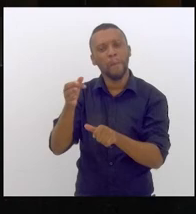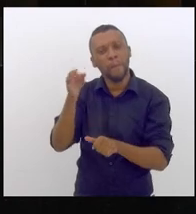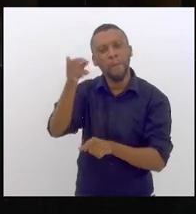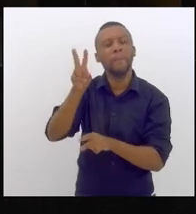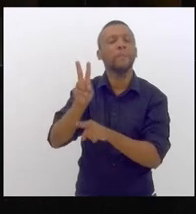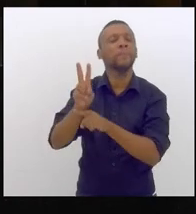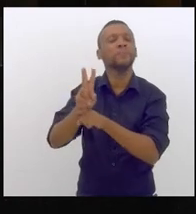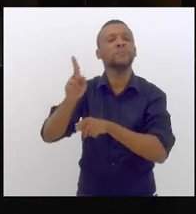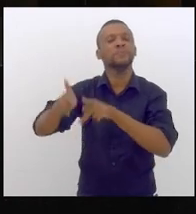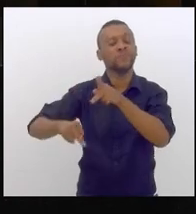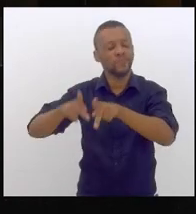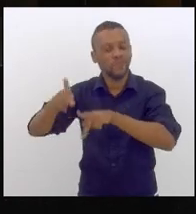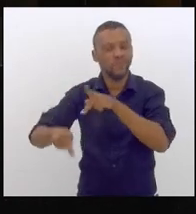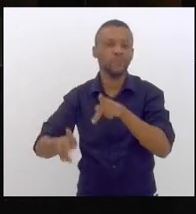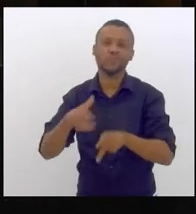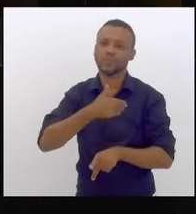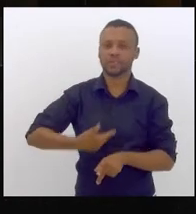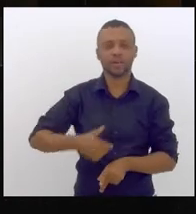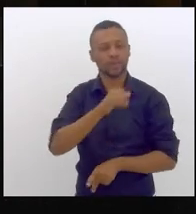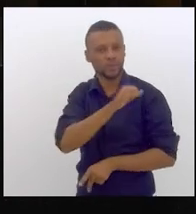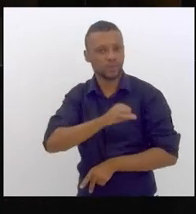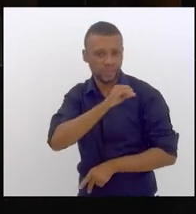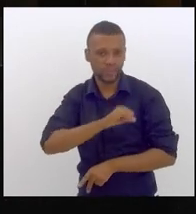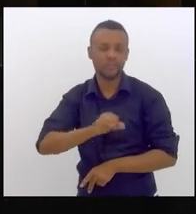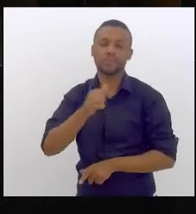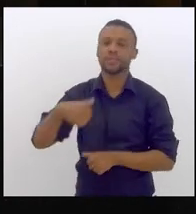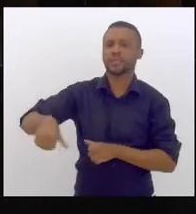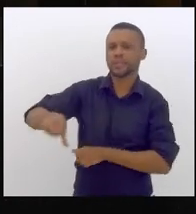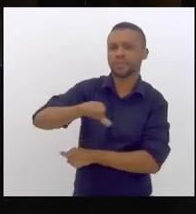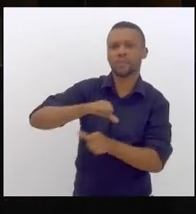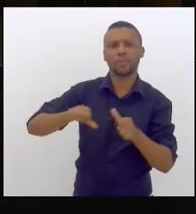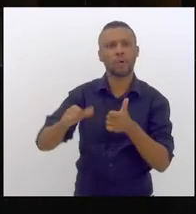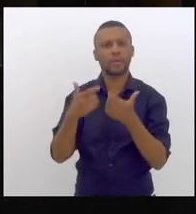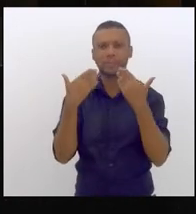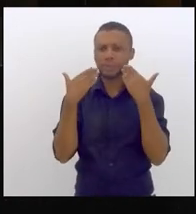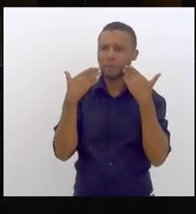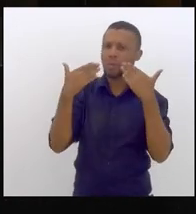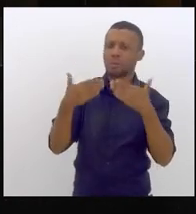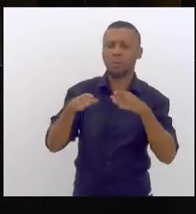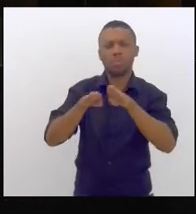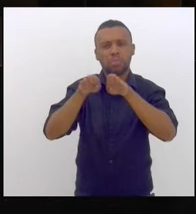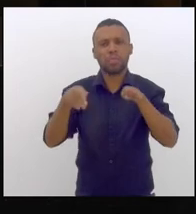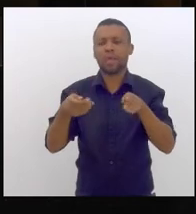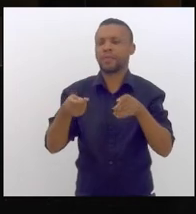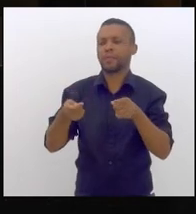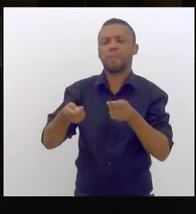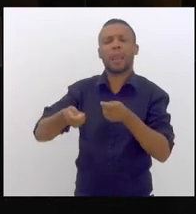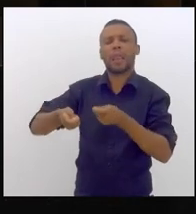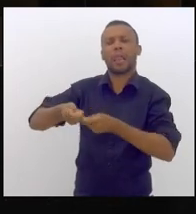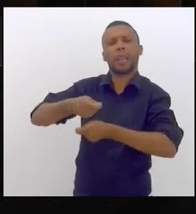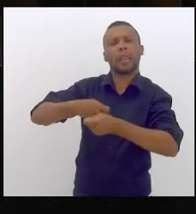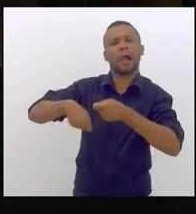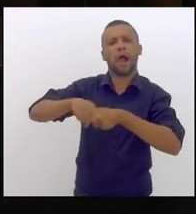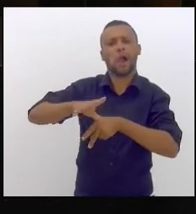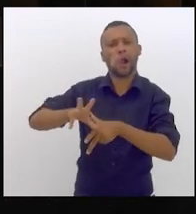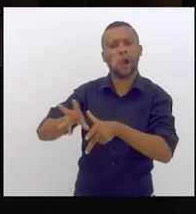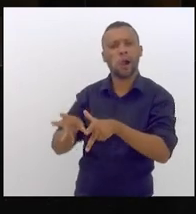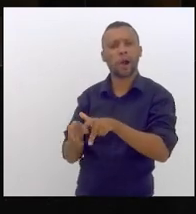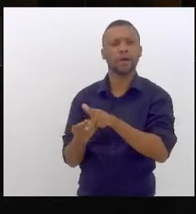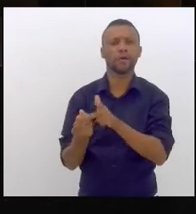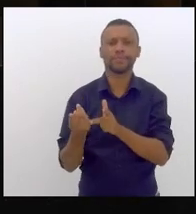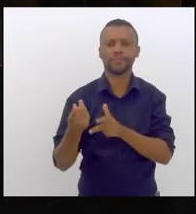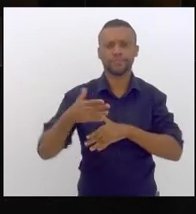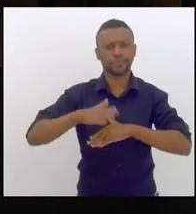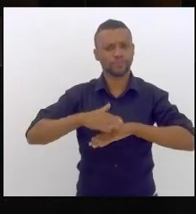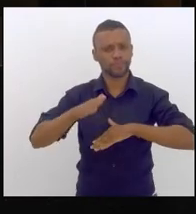a população do Estado do Rio de Janeiro, se transformou nesse grande balcão de negócios feito pelo Cláudio